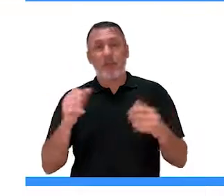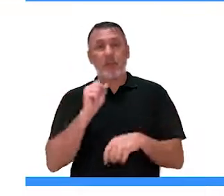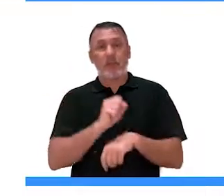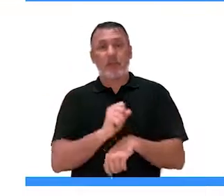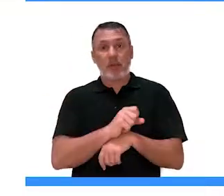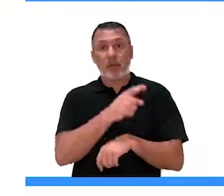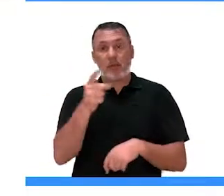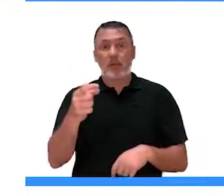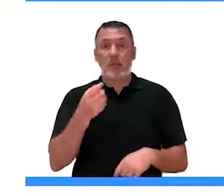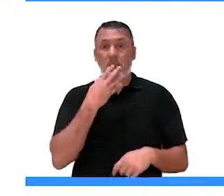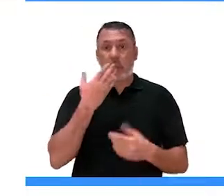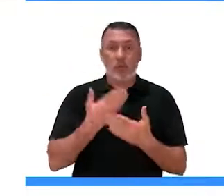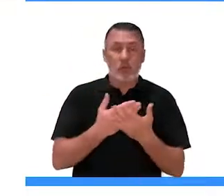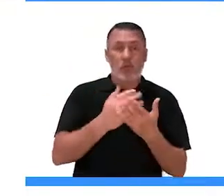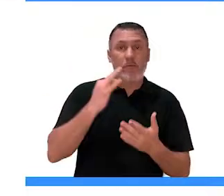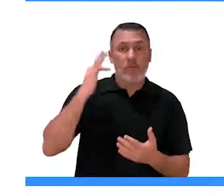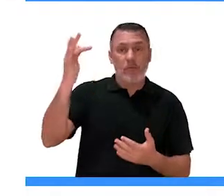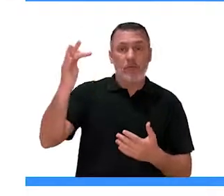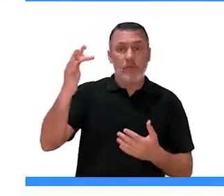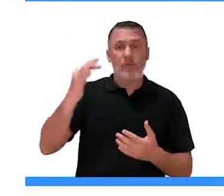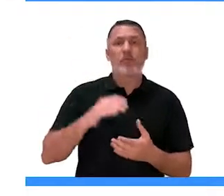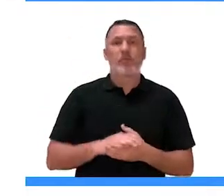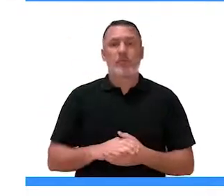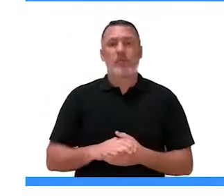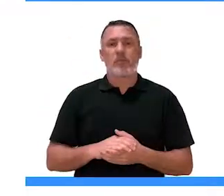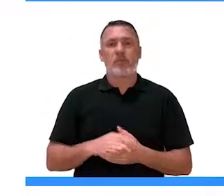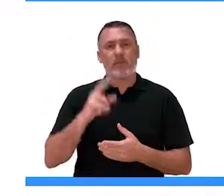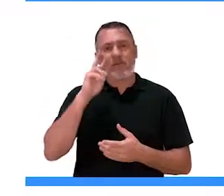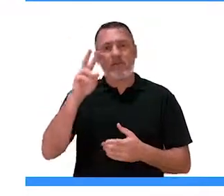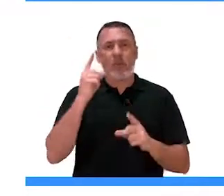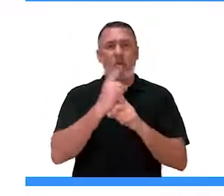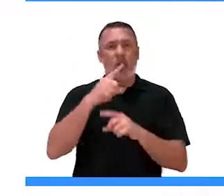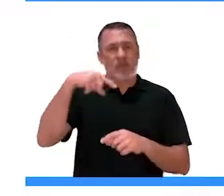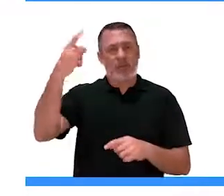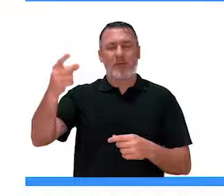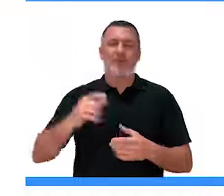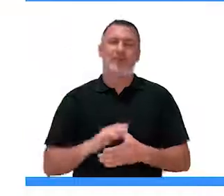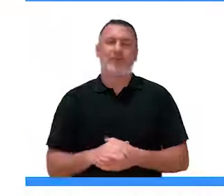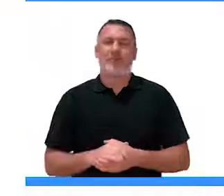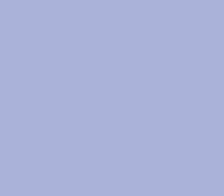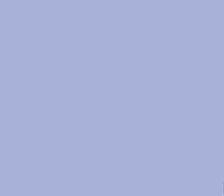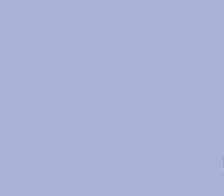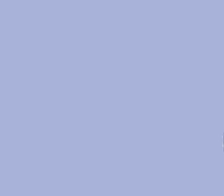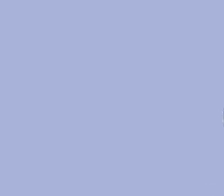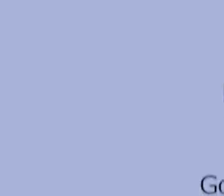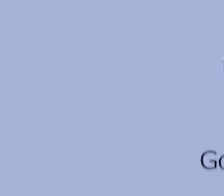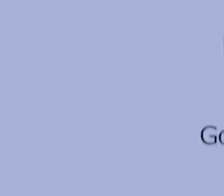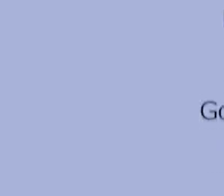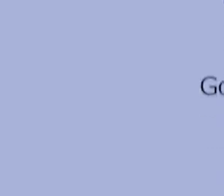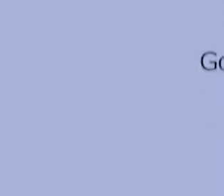isso, espero que vocês se dão bem aí nos resultados e a gente se vê por aí. Até lá!